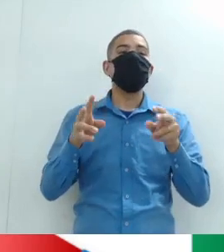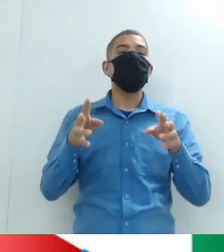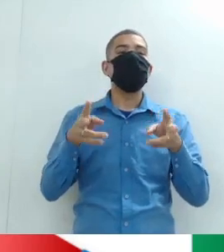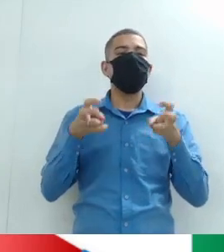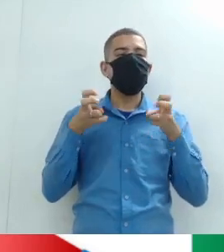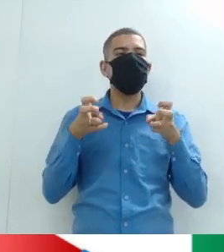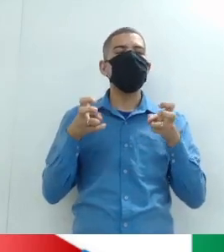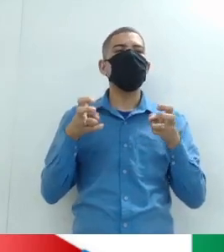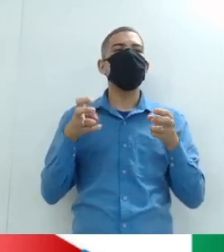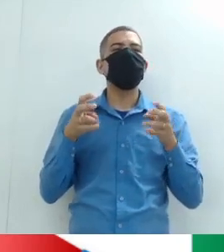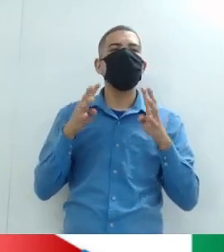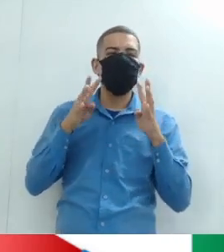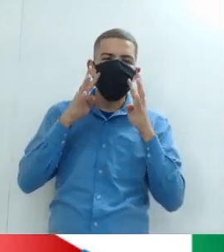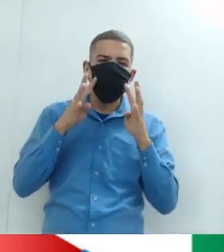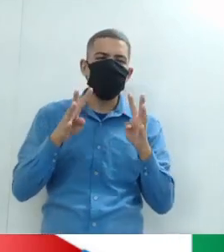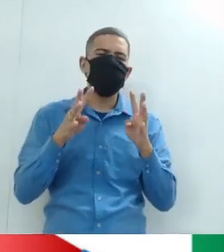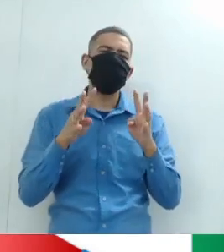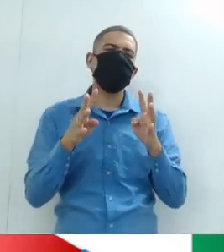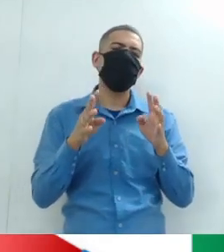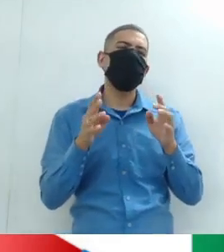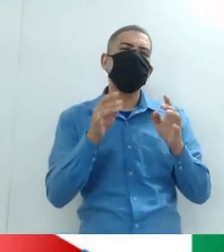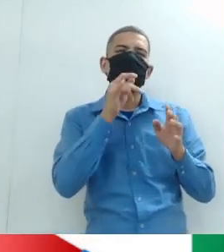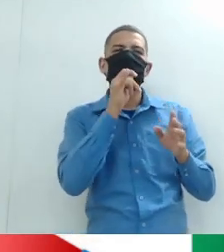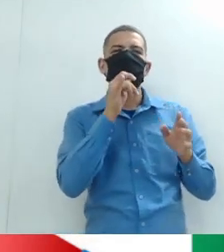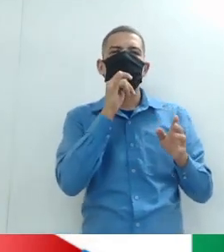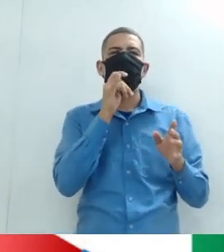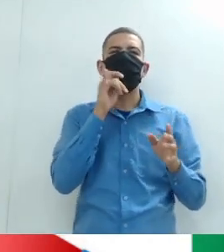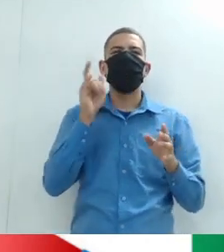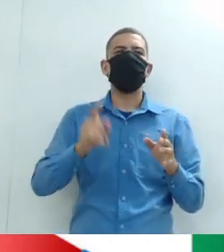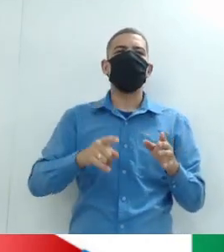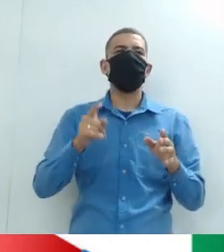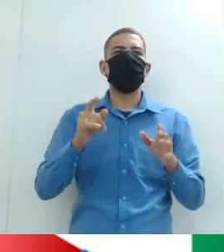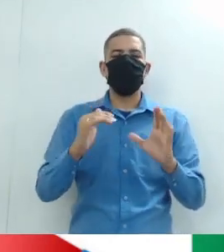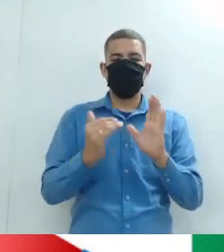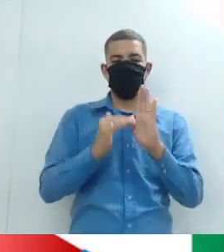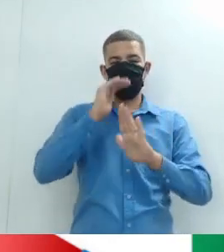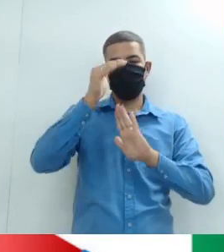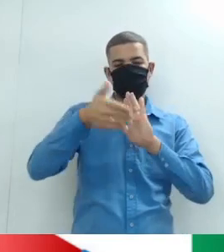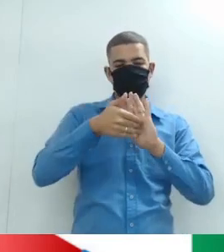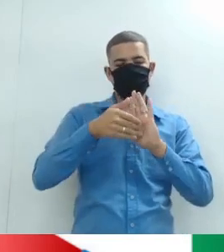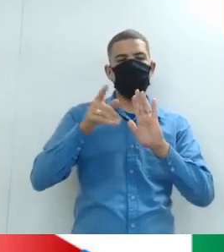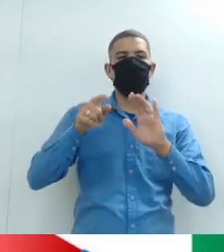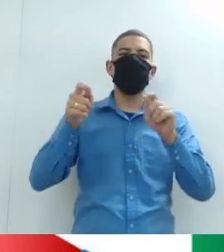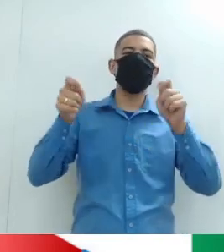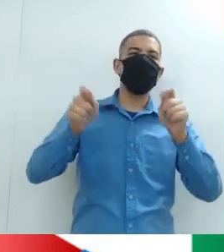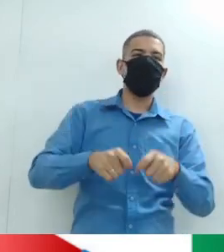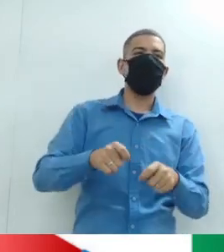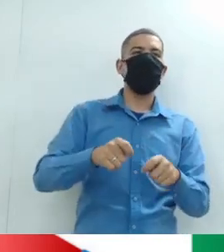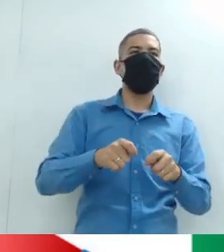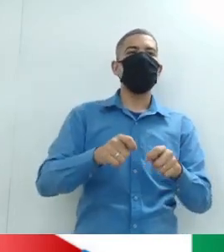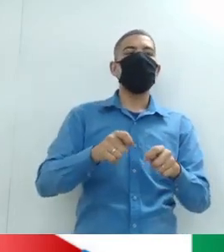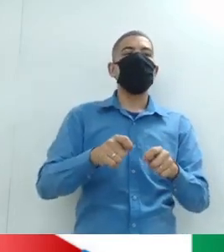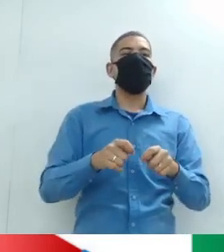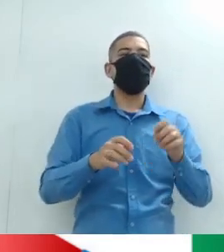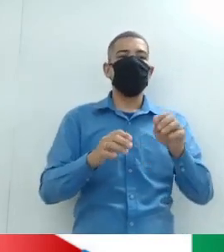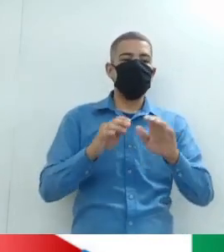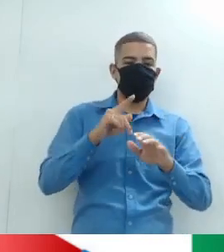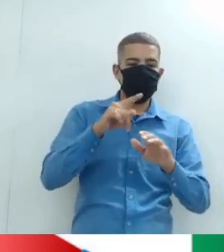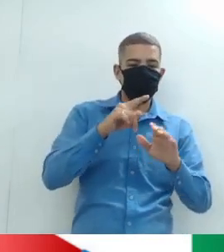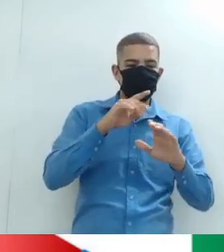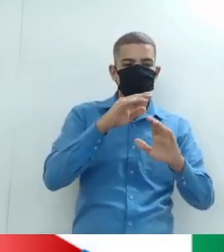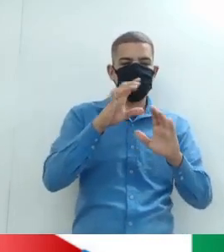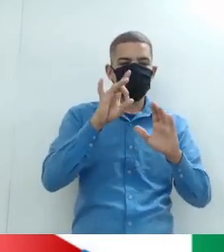o conteúdo máximo que a embalagem tem. Volume é aquilo que está sendo vendido dentro desse invólucro aí,